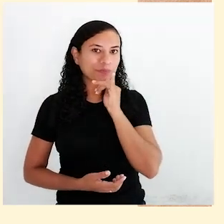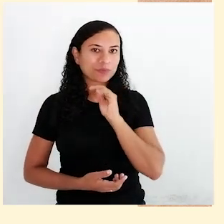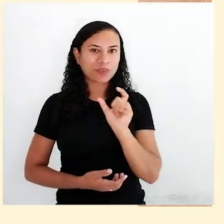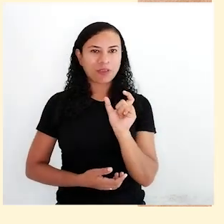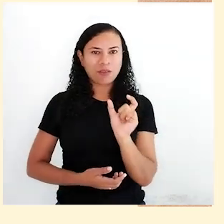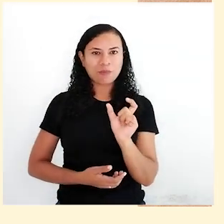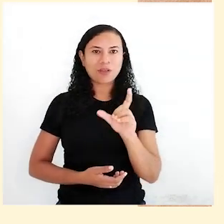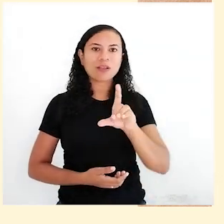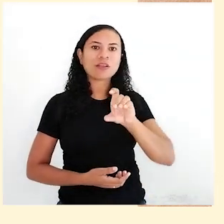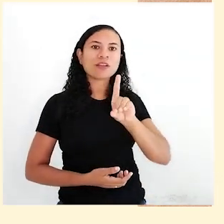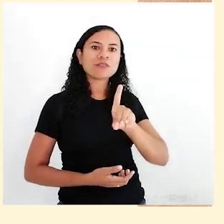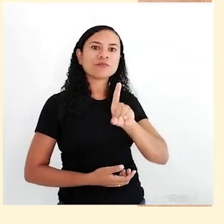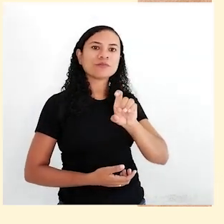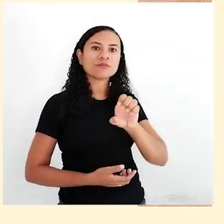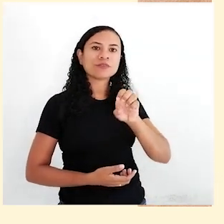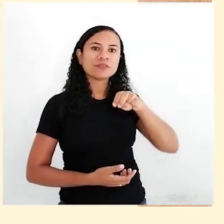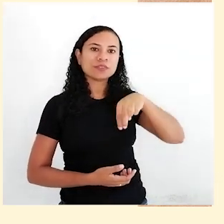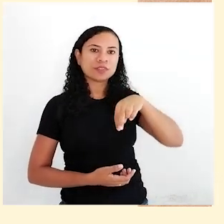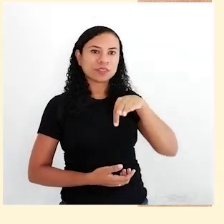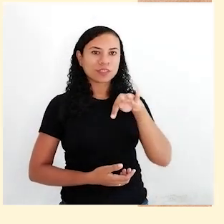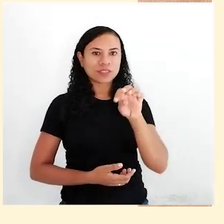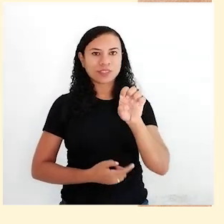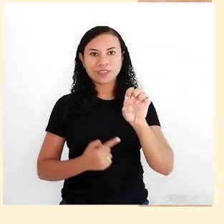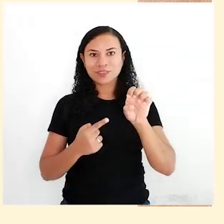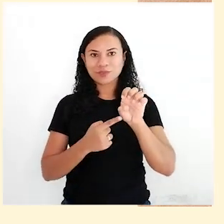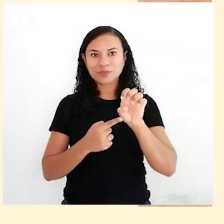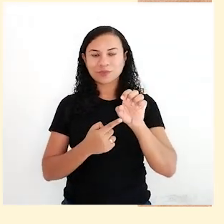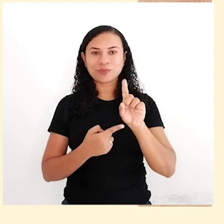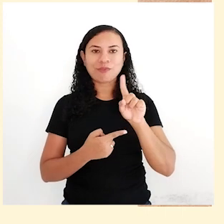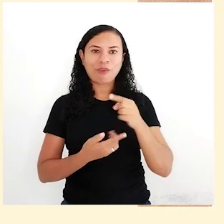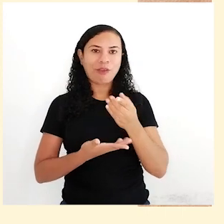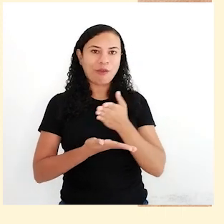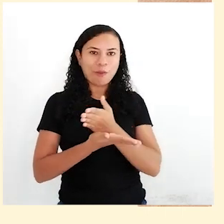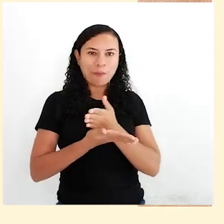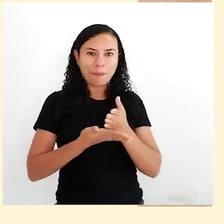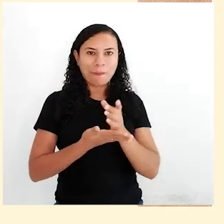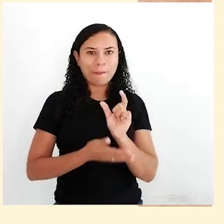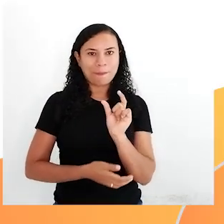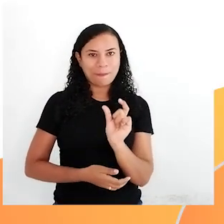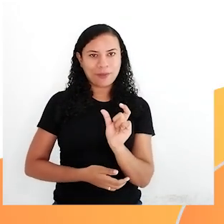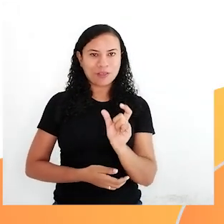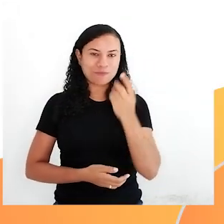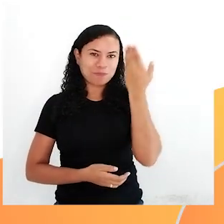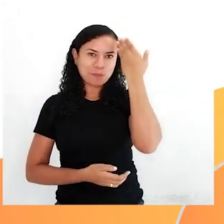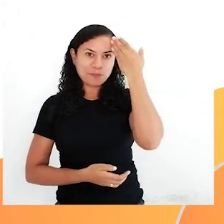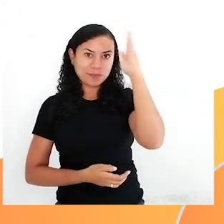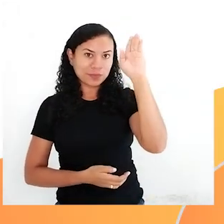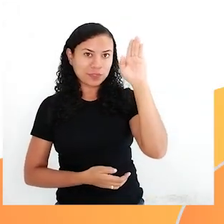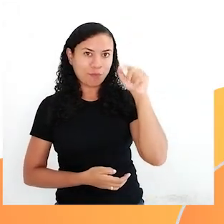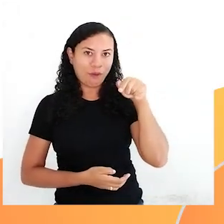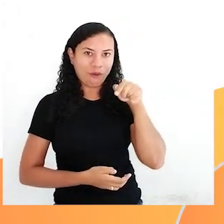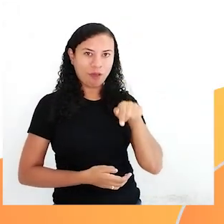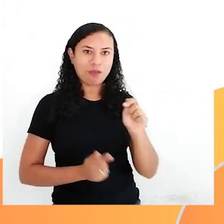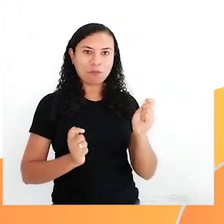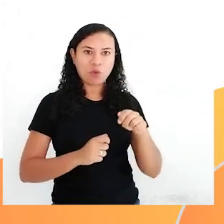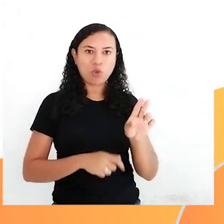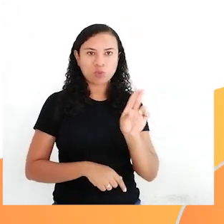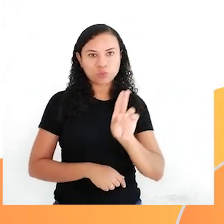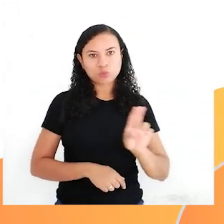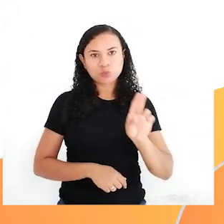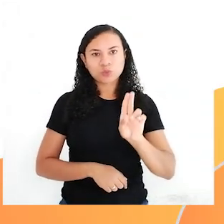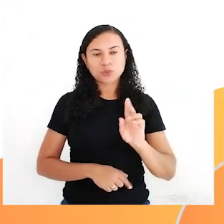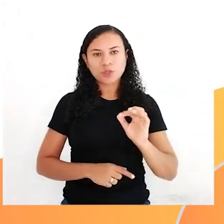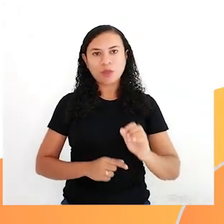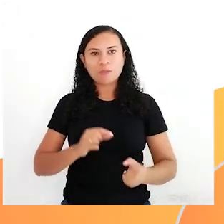dente, por exemplo, é uma palavra primitiva e a partir dela podemos formar novas palavras que são chamadas